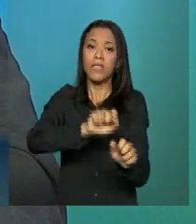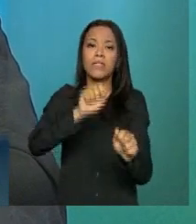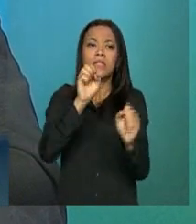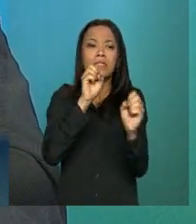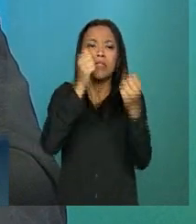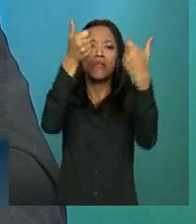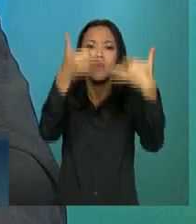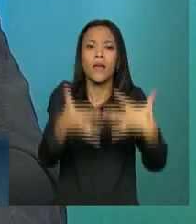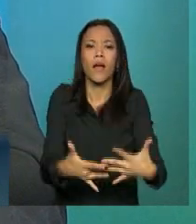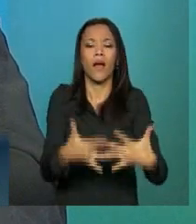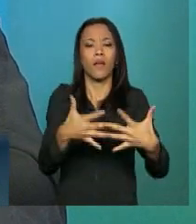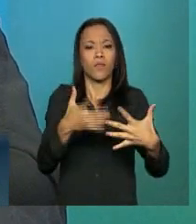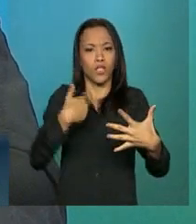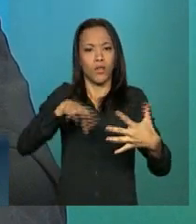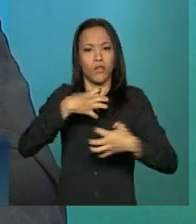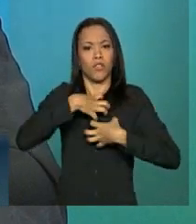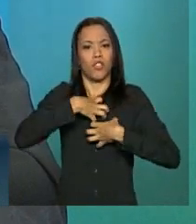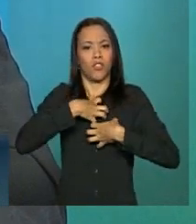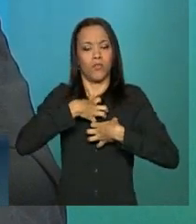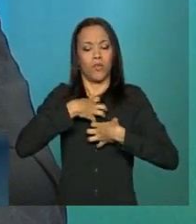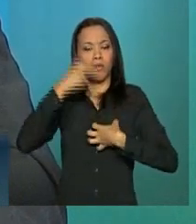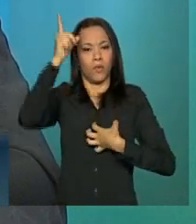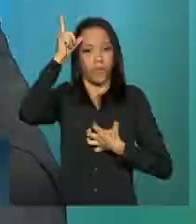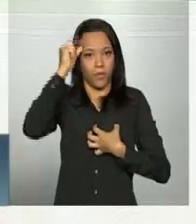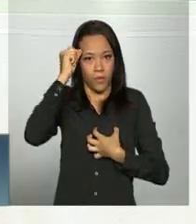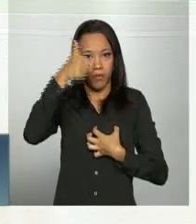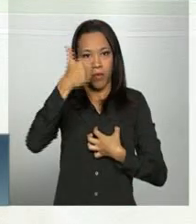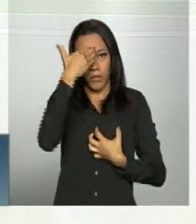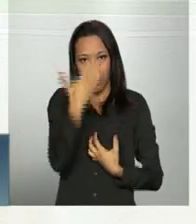dá total conforto. Muito obrigado.